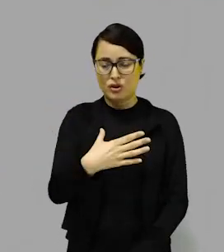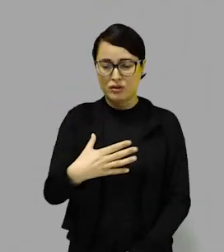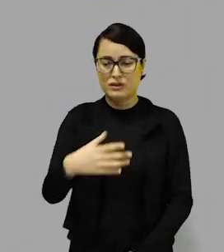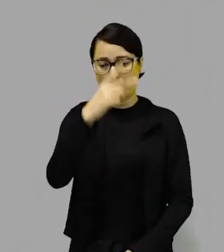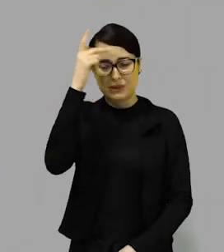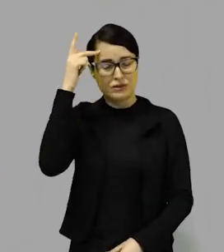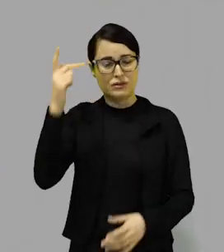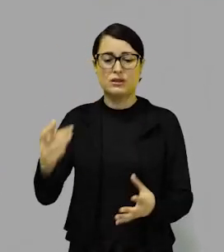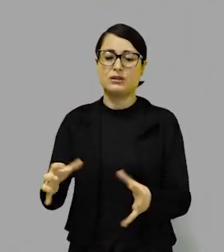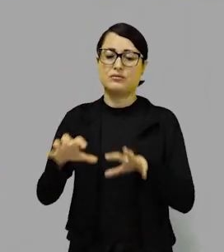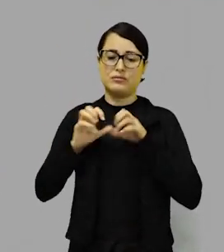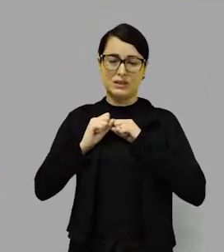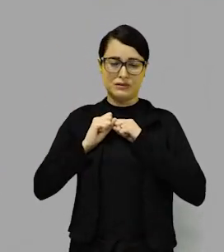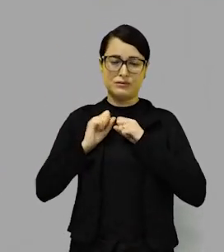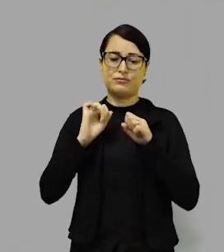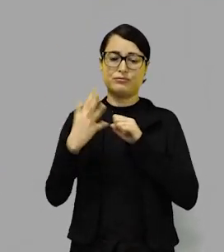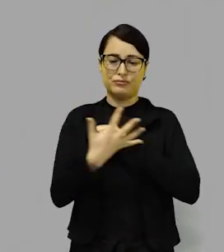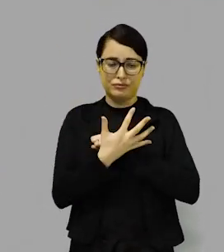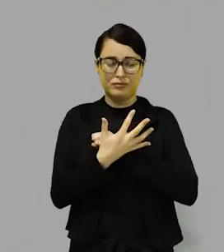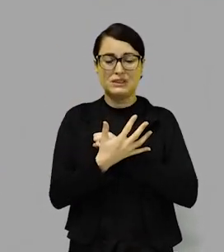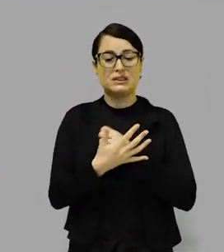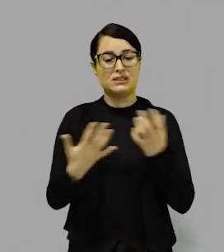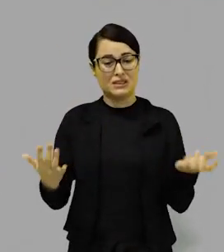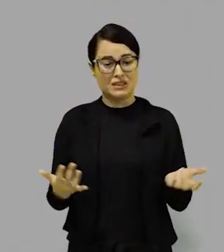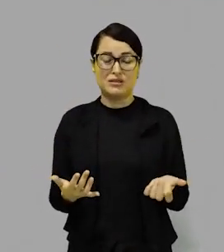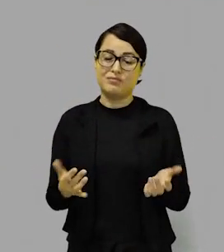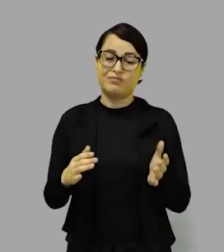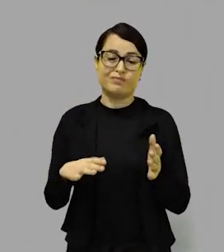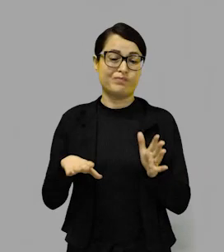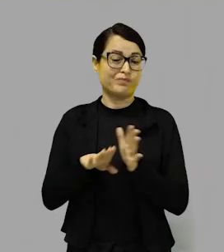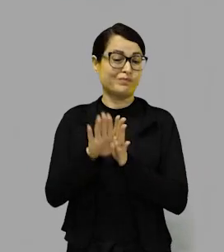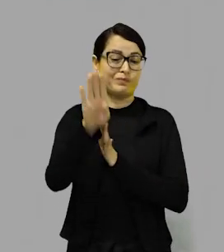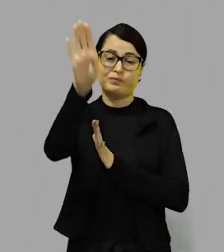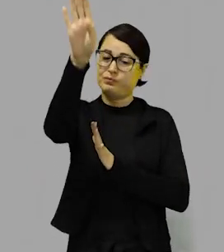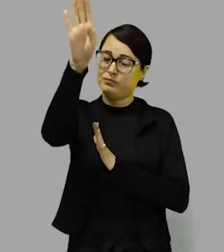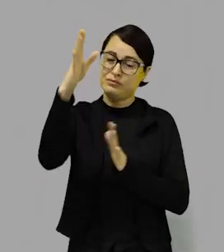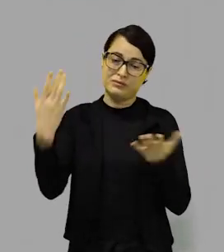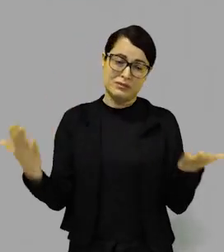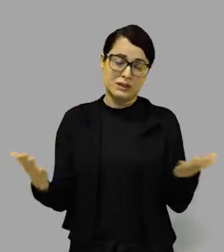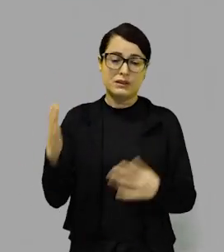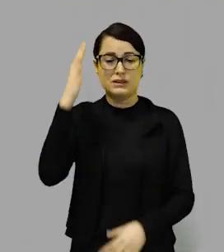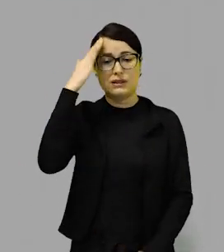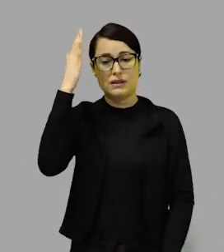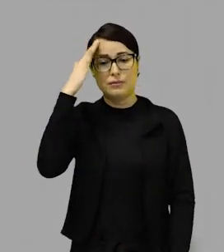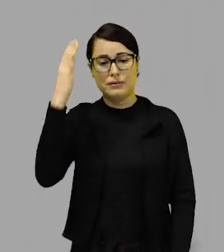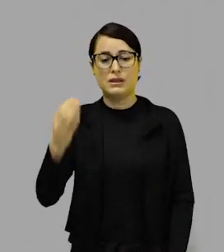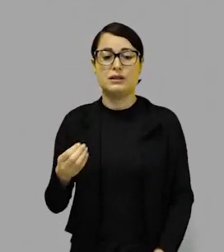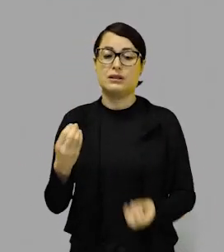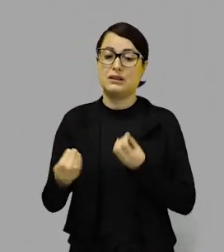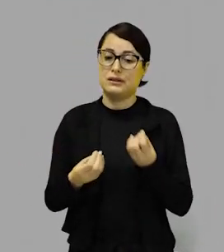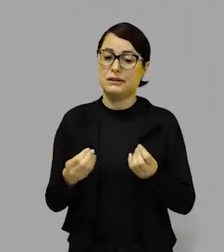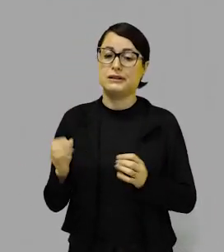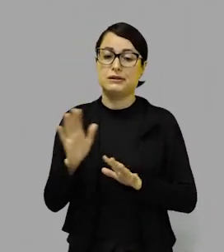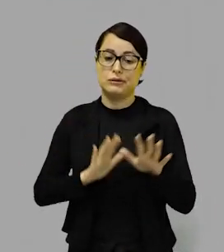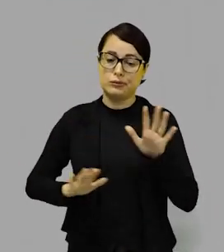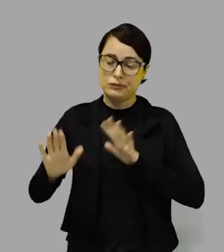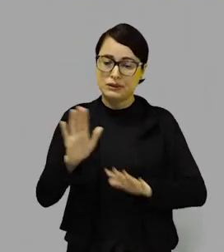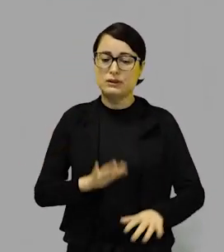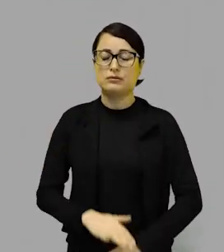gente, são dados alarmantes. Então, é muito importante a gente saber com quem a gente está lidando.